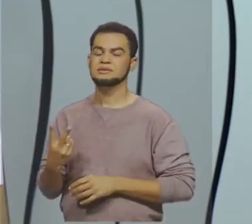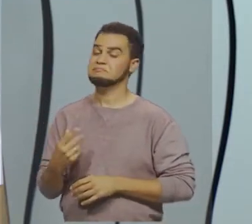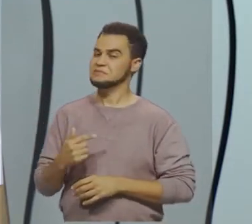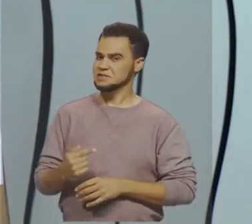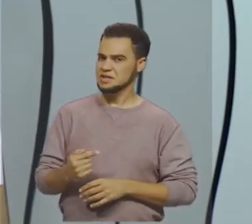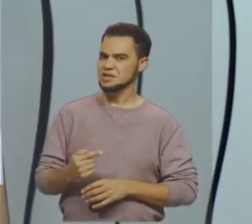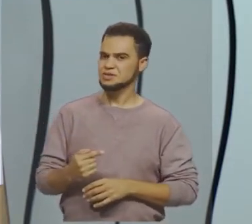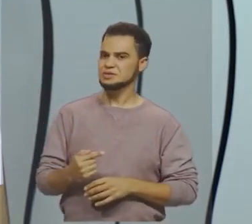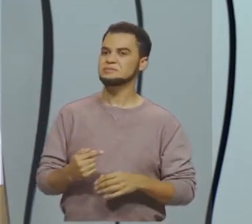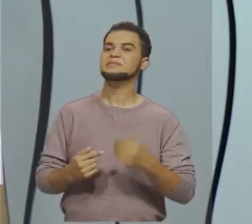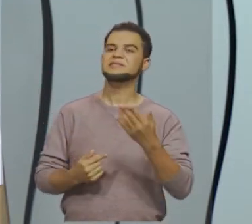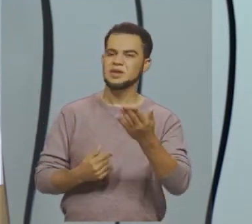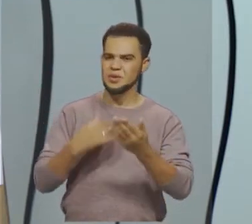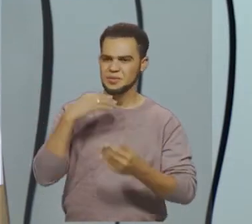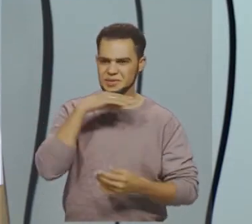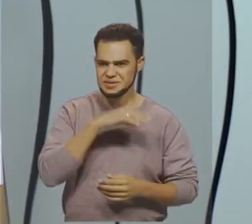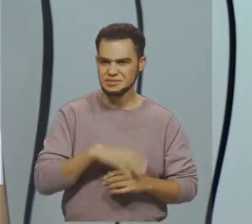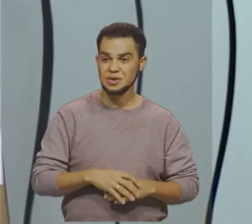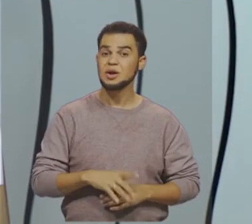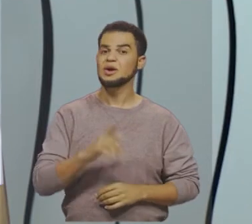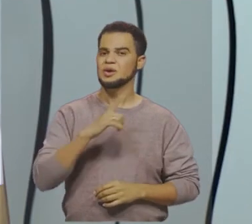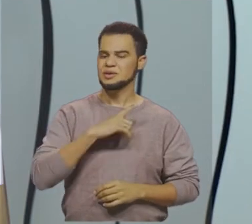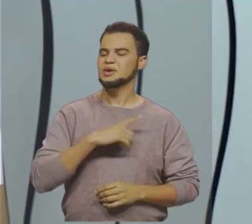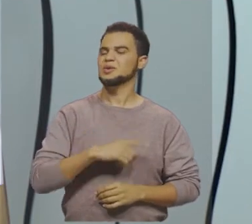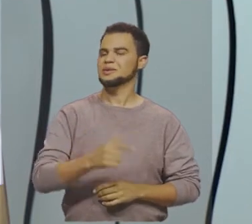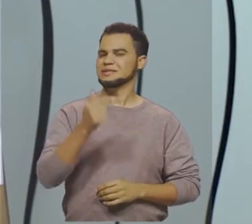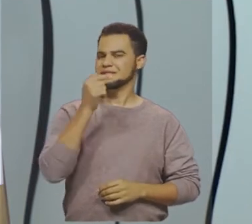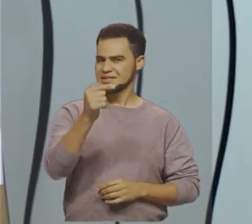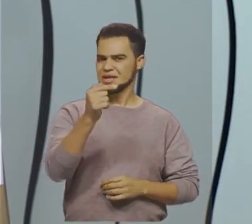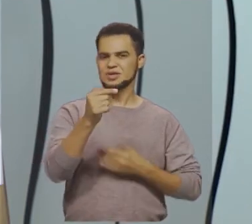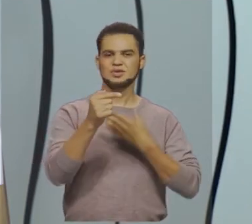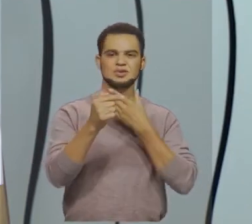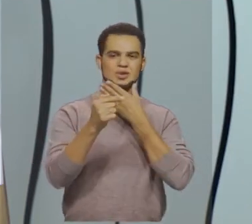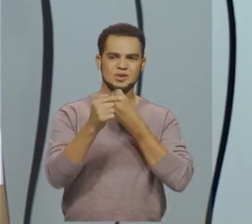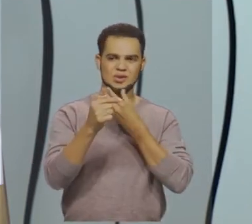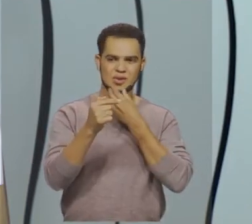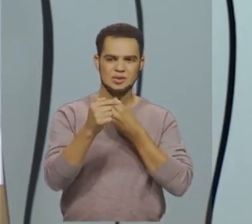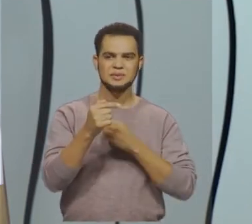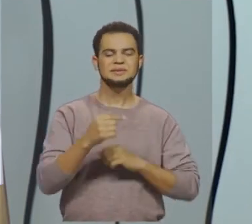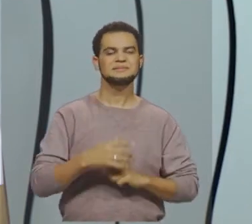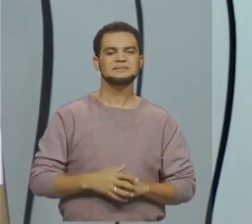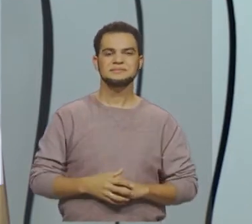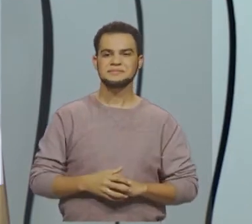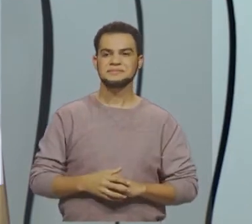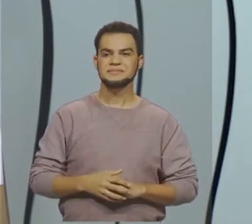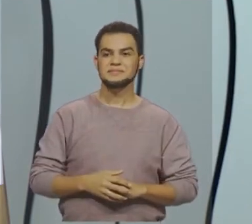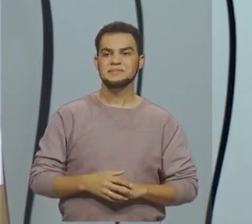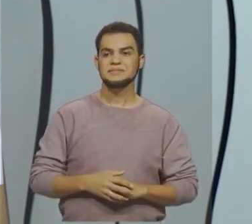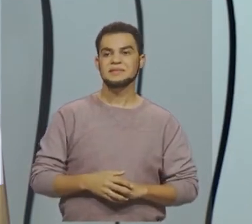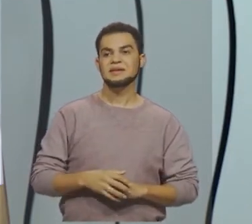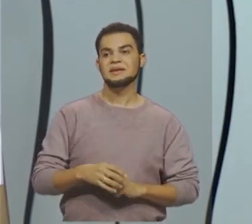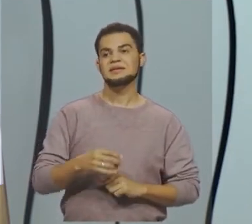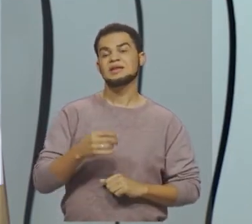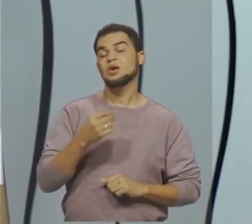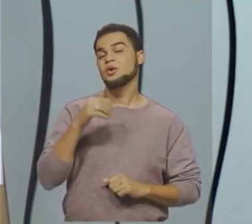7. Então eu tenho 7 homens. Não era o dobro? 2 vezes